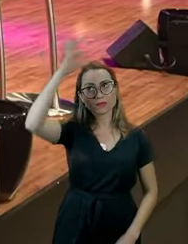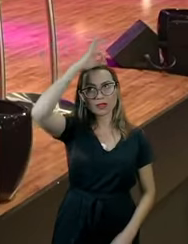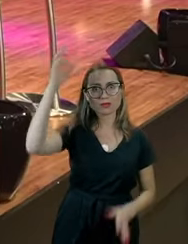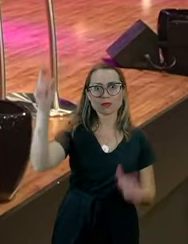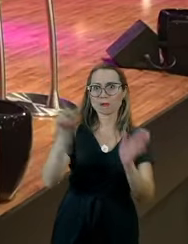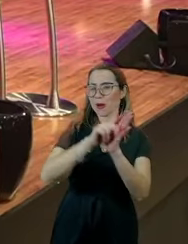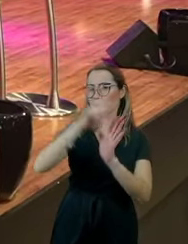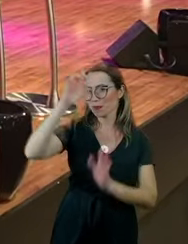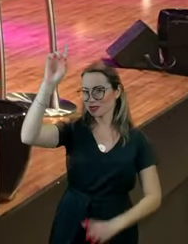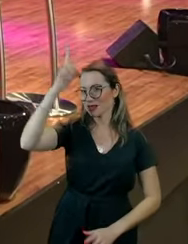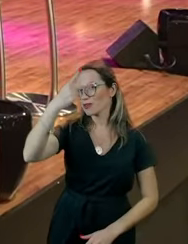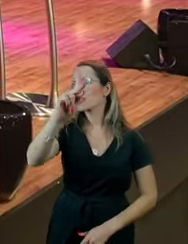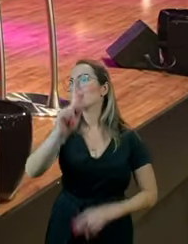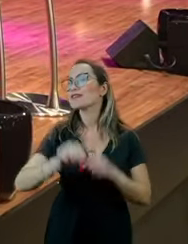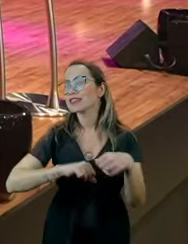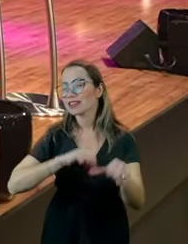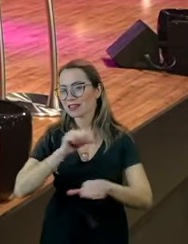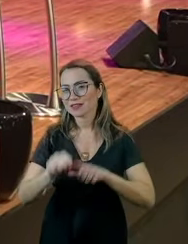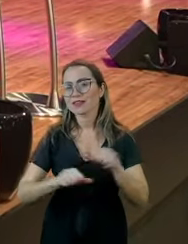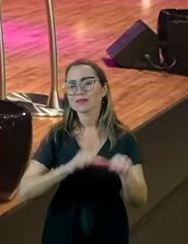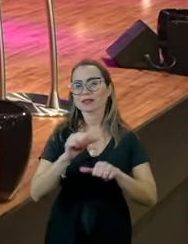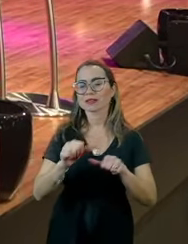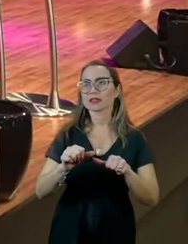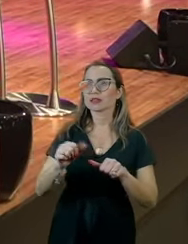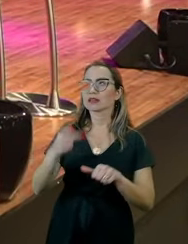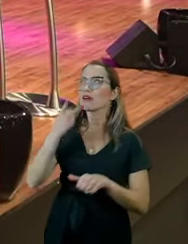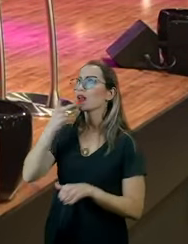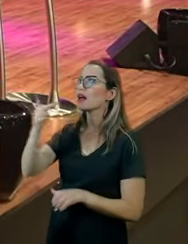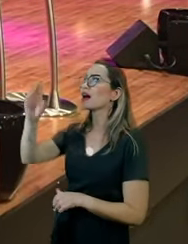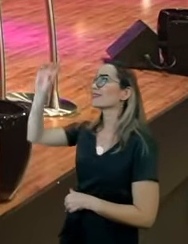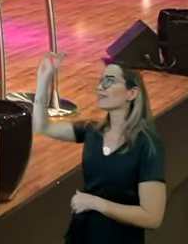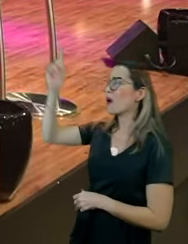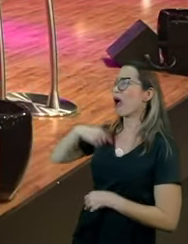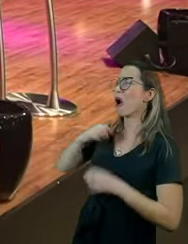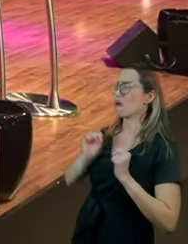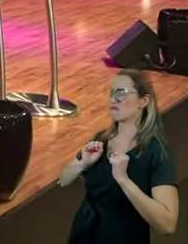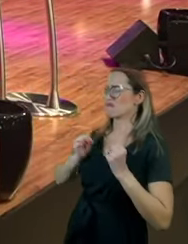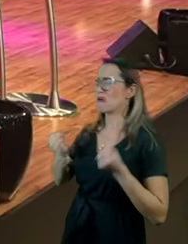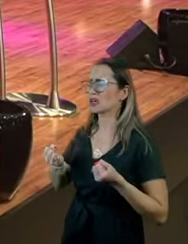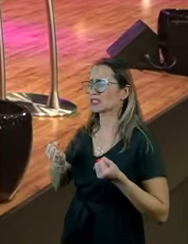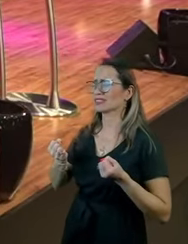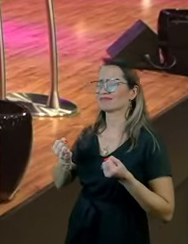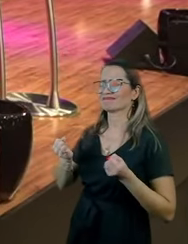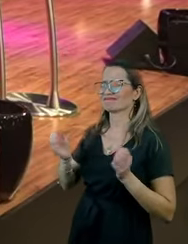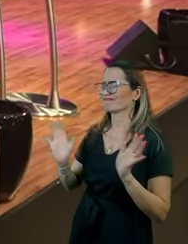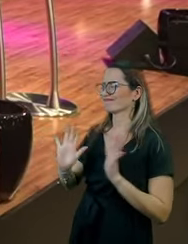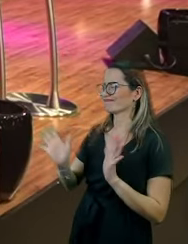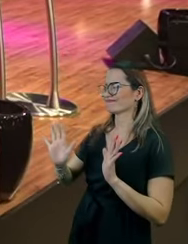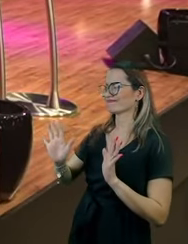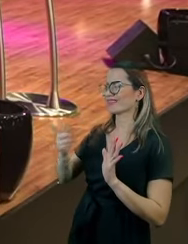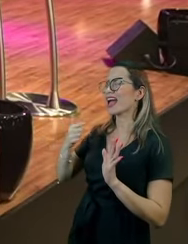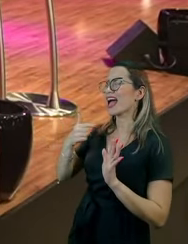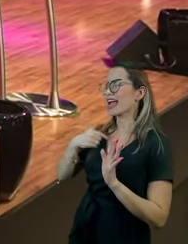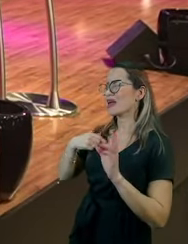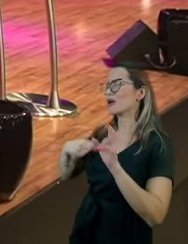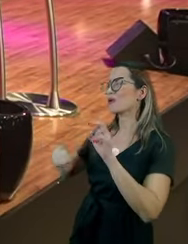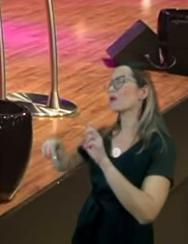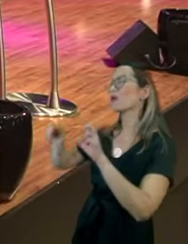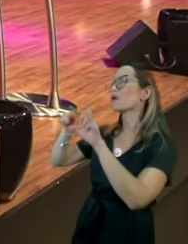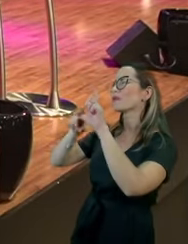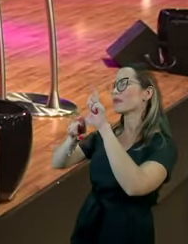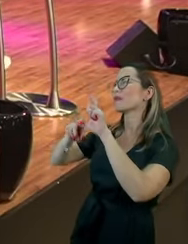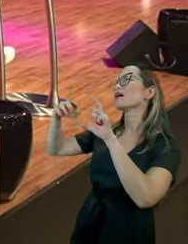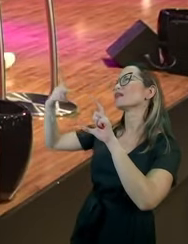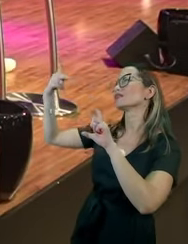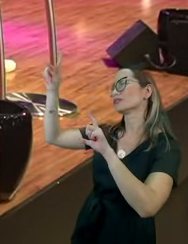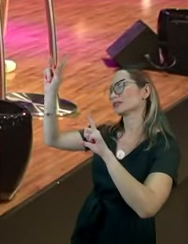possa dizer: Deus, eu não vou por força nem violência, mas eu vou depender do teu espírito. Amém. Eu estou muito